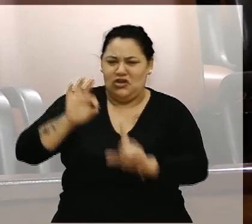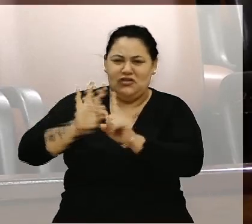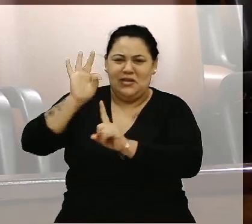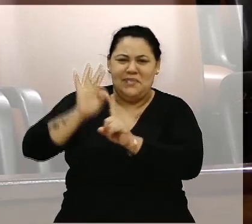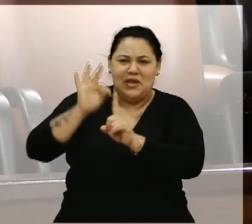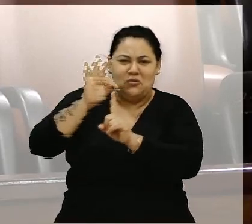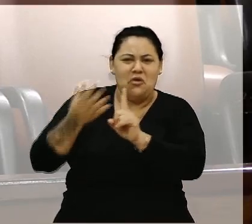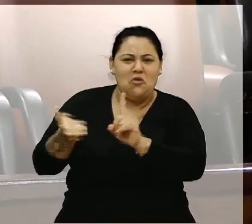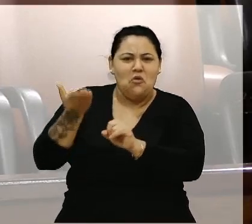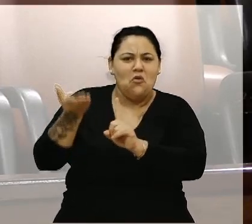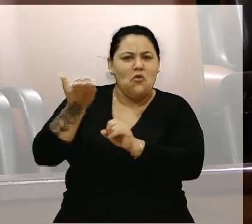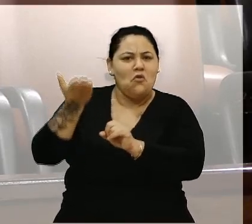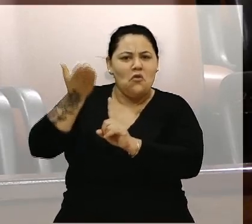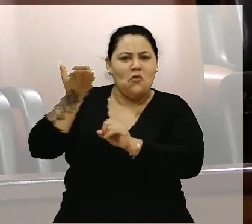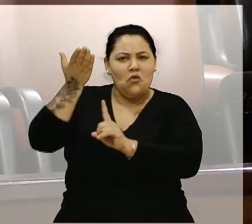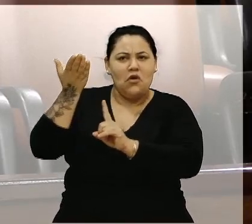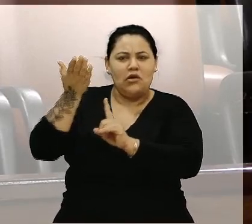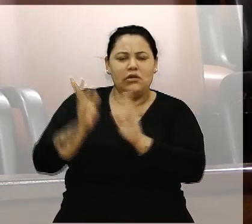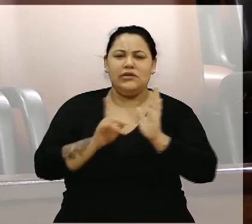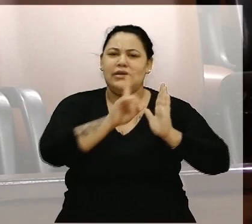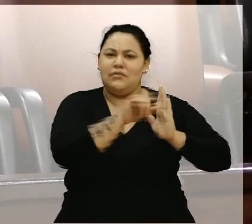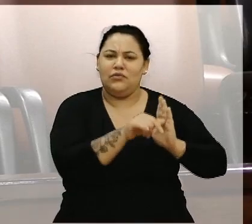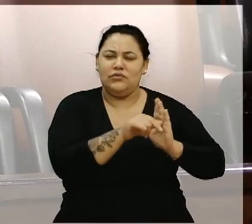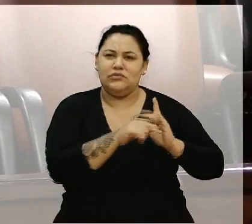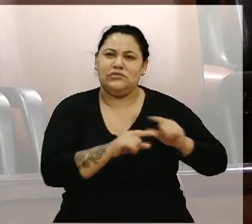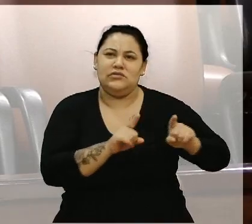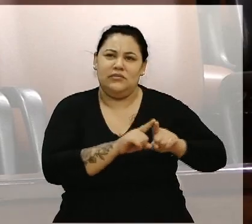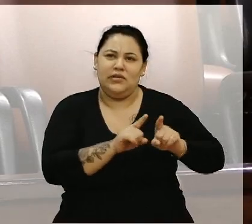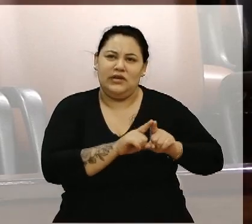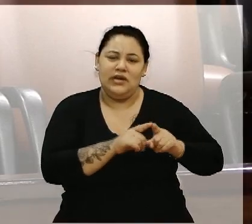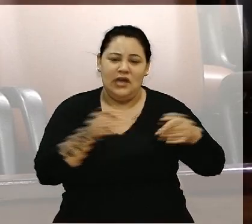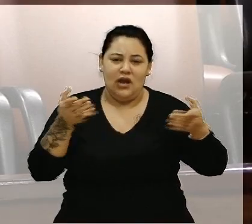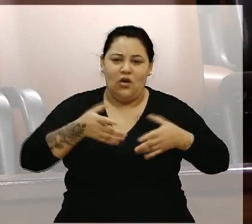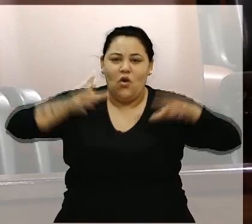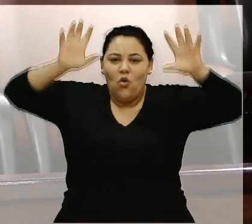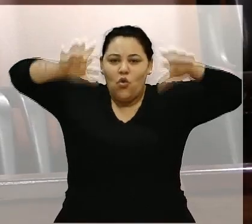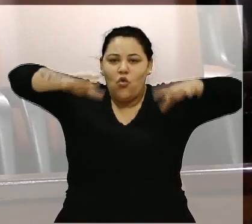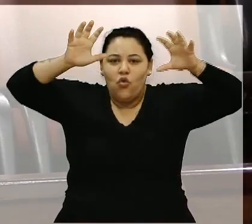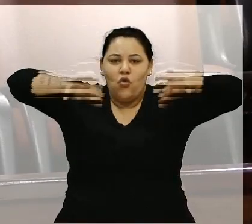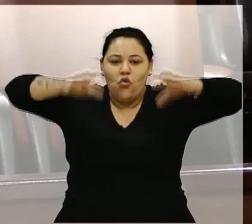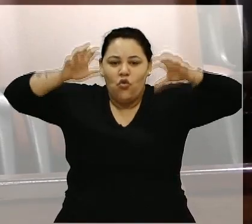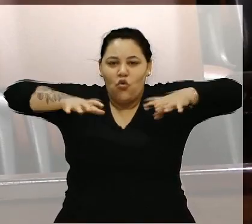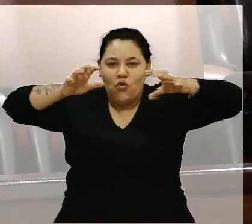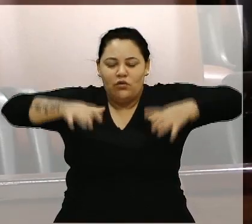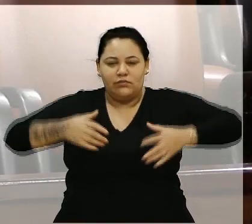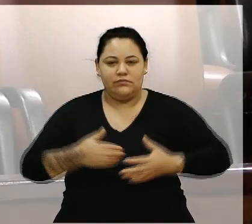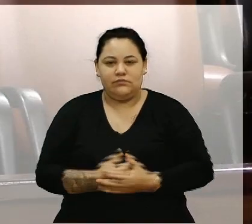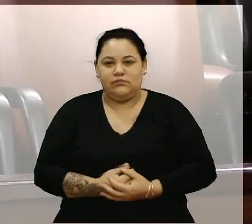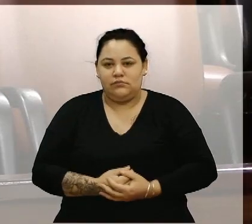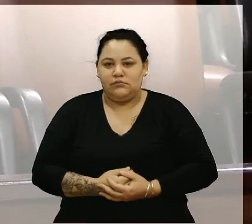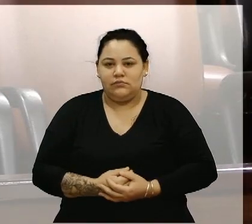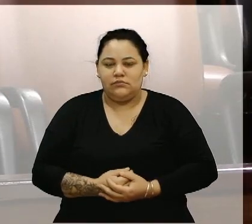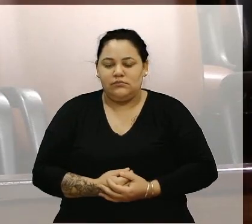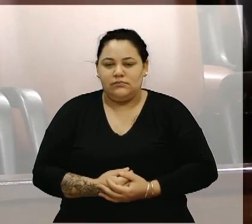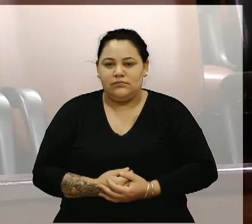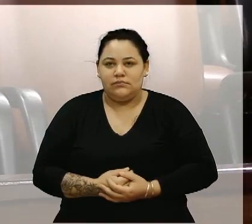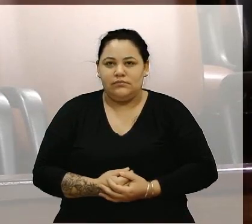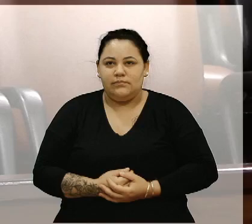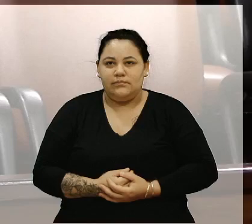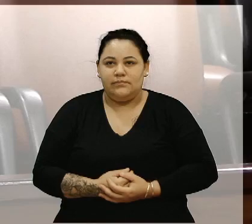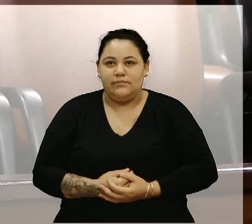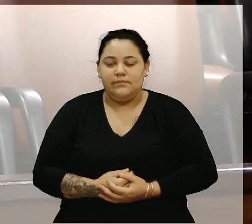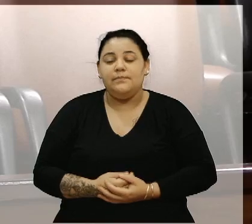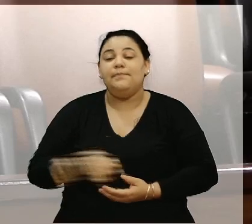37 graus, logo após também. E agora essa grande chuvarada. Precisamos sim criar